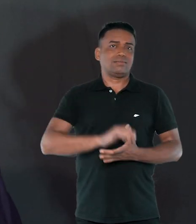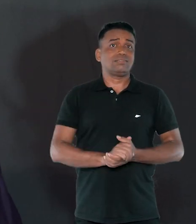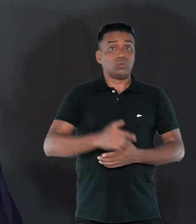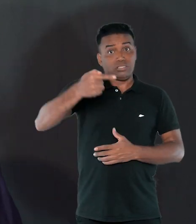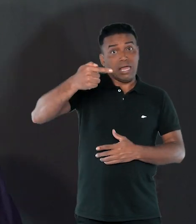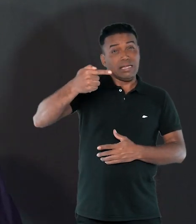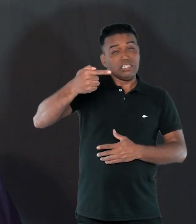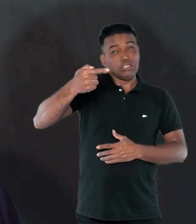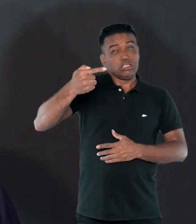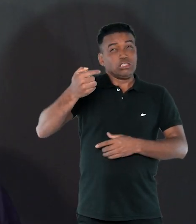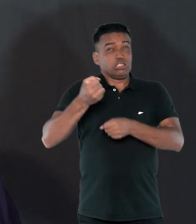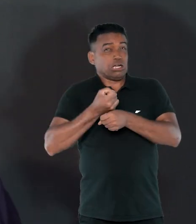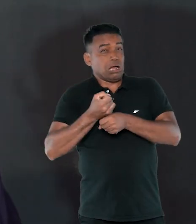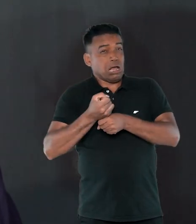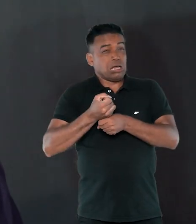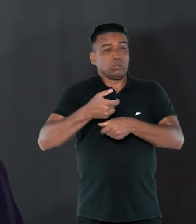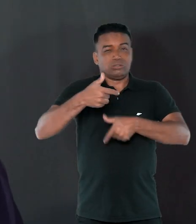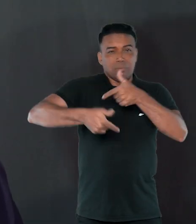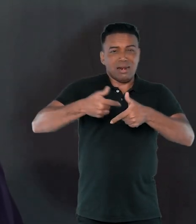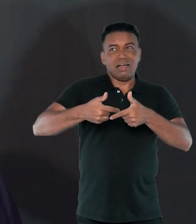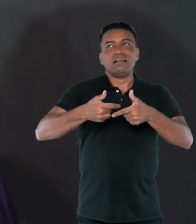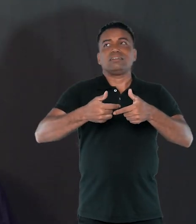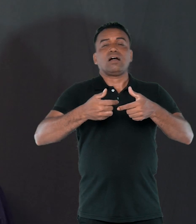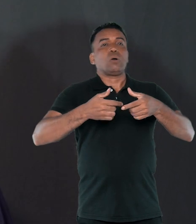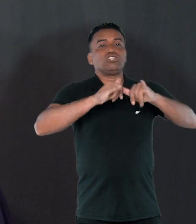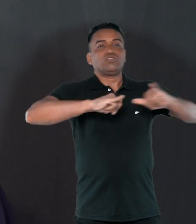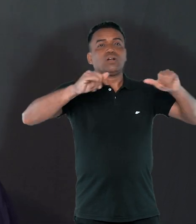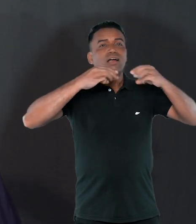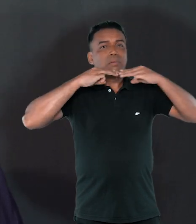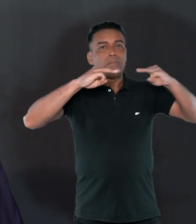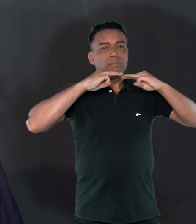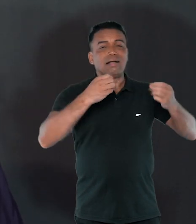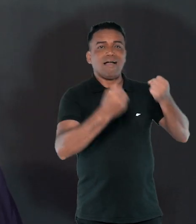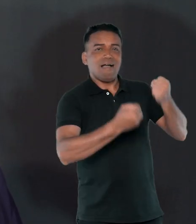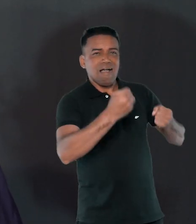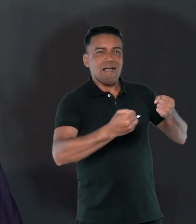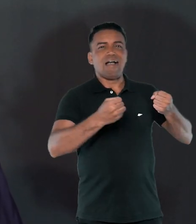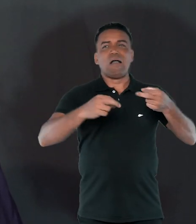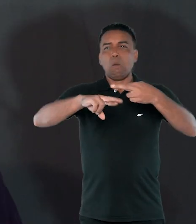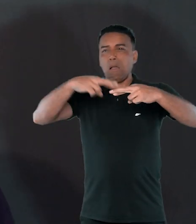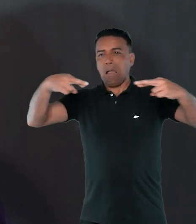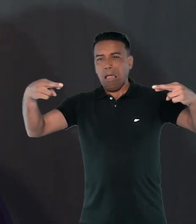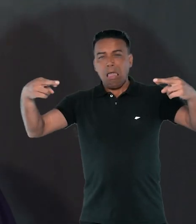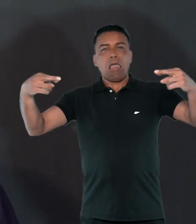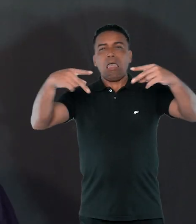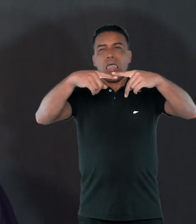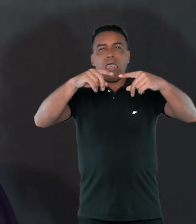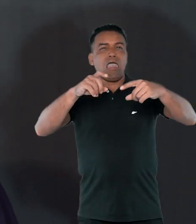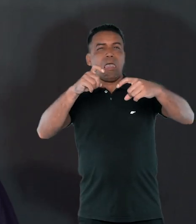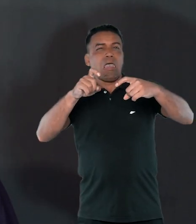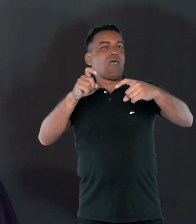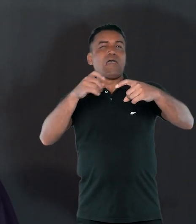7 anos, mas assim, fazendo propaganda de carro, arame farpado, shopping